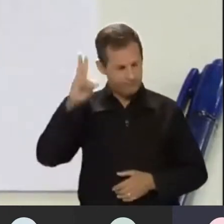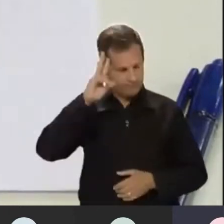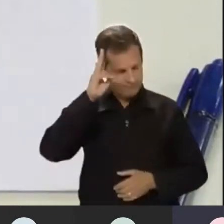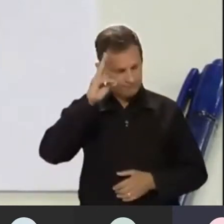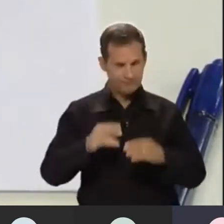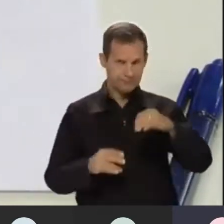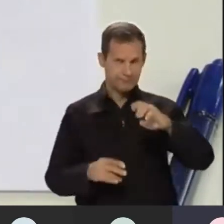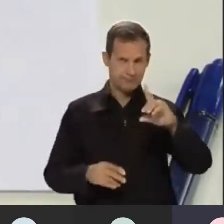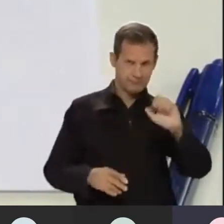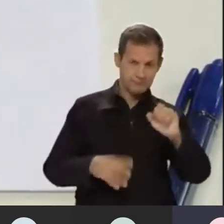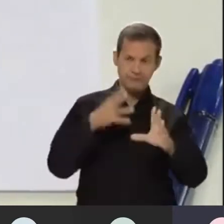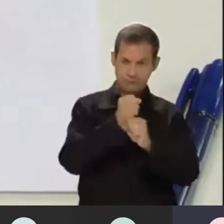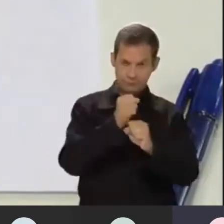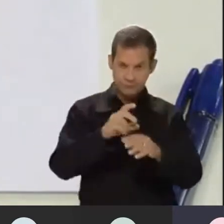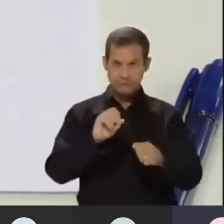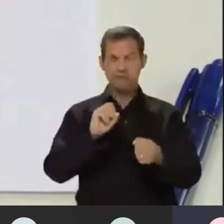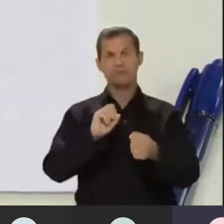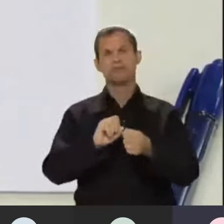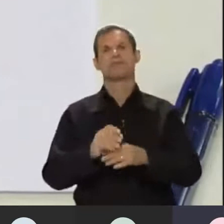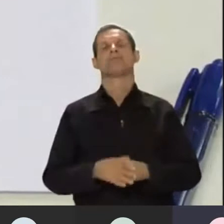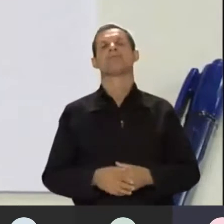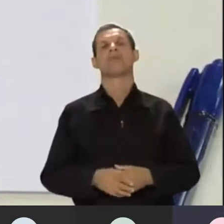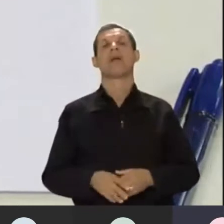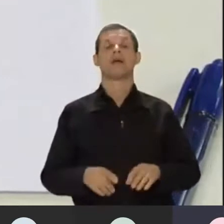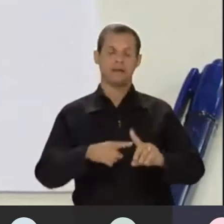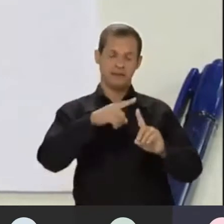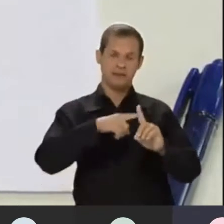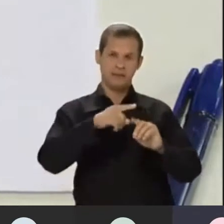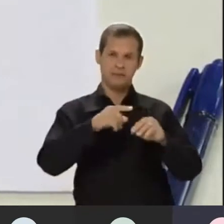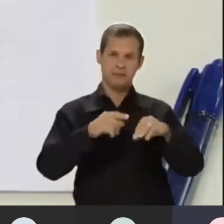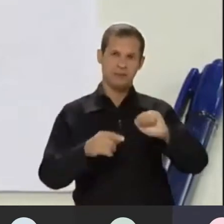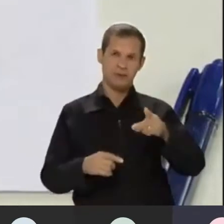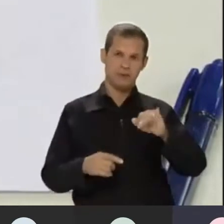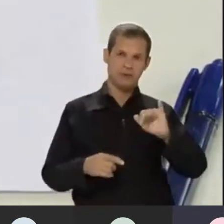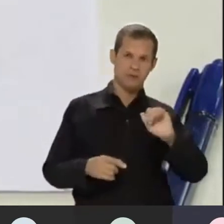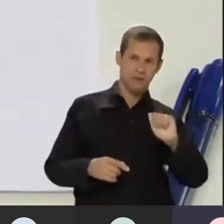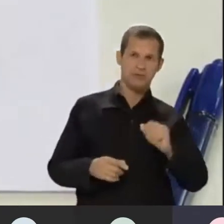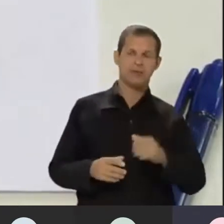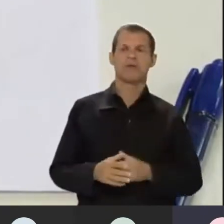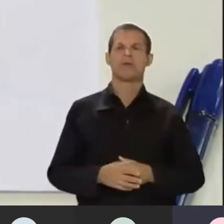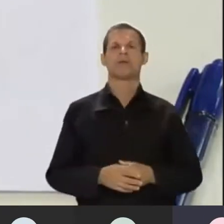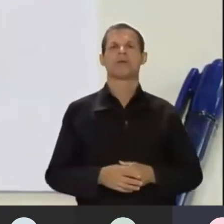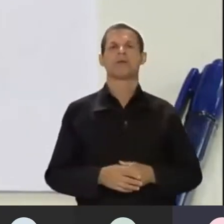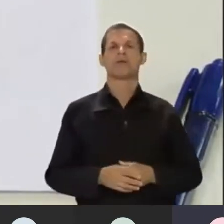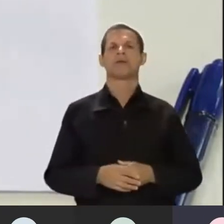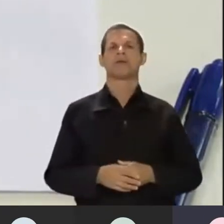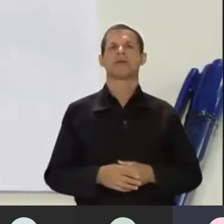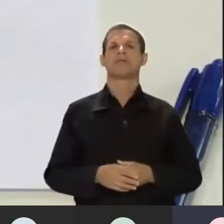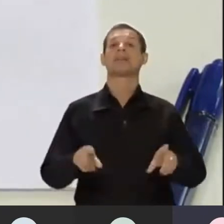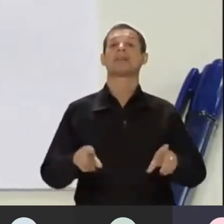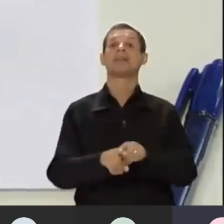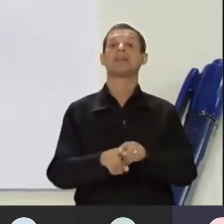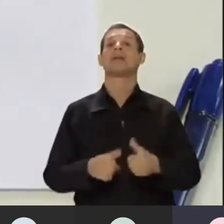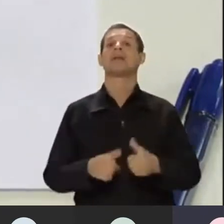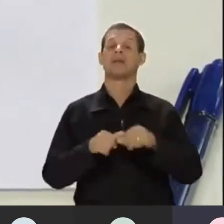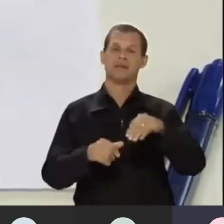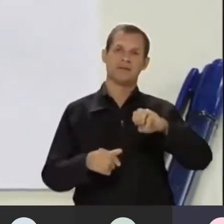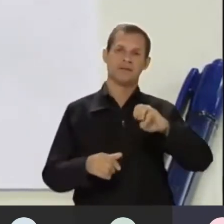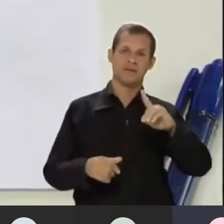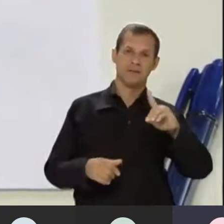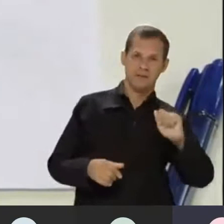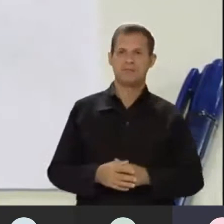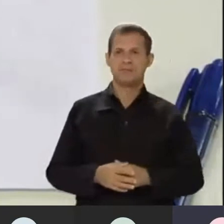Lembra que é aquela média, ok? E a temperatura máxima, que também vai ser essa